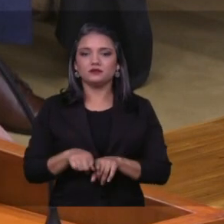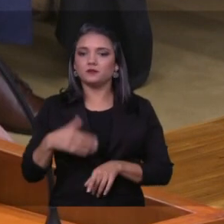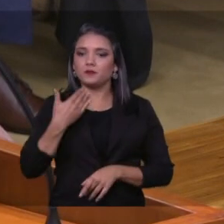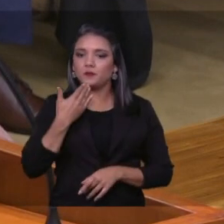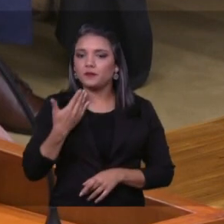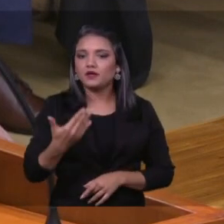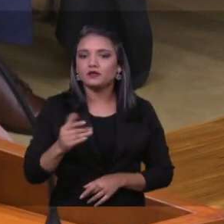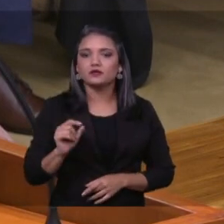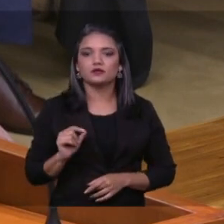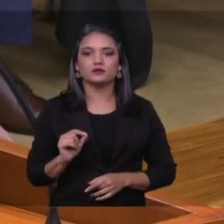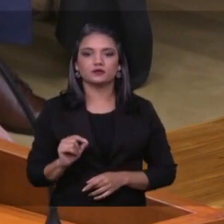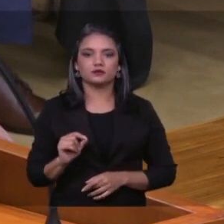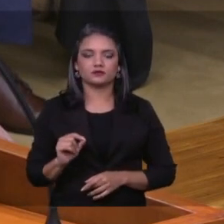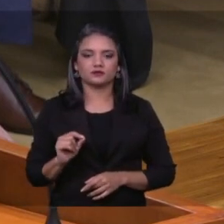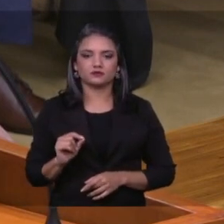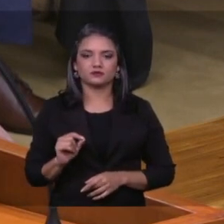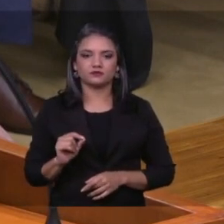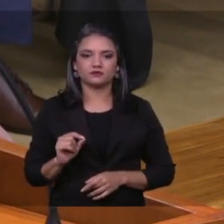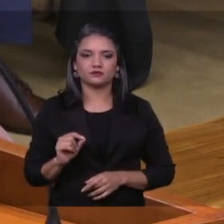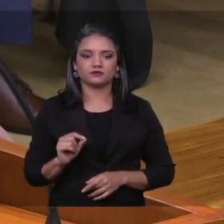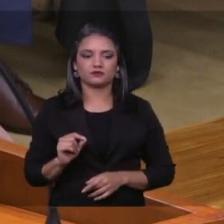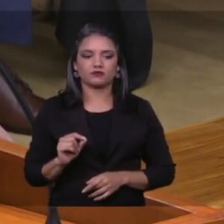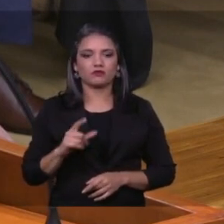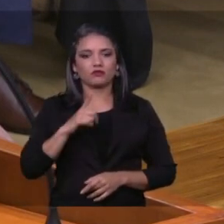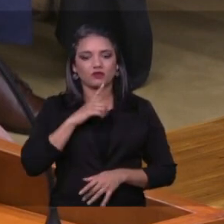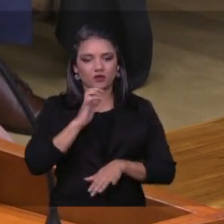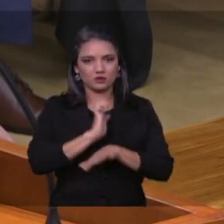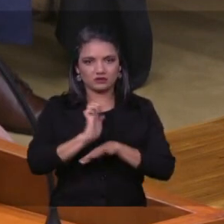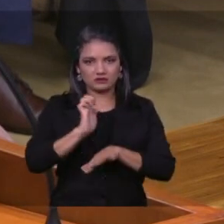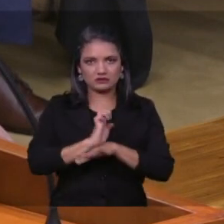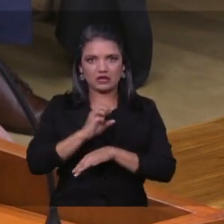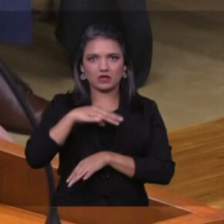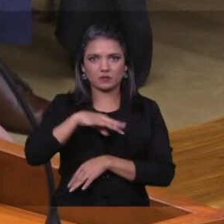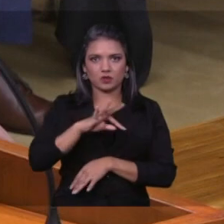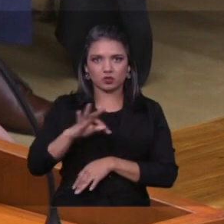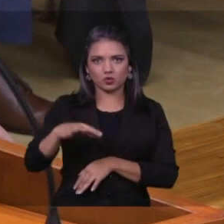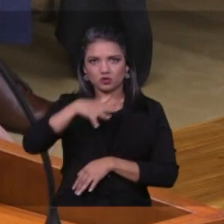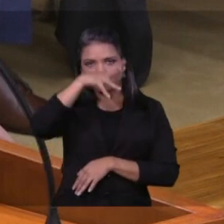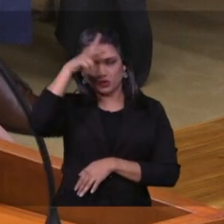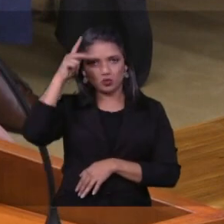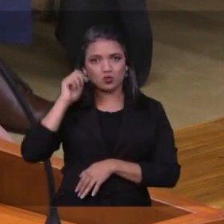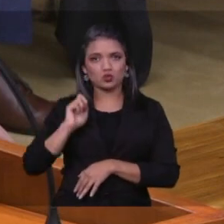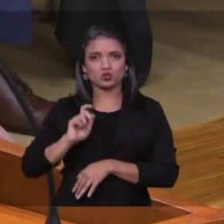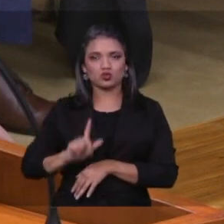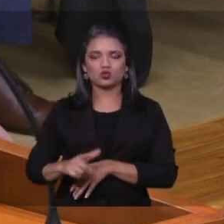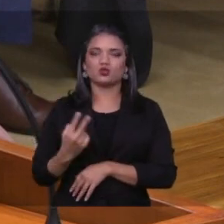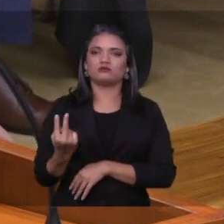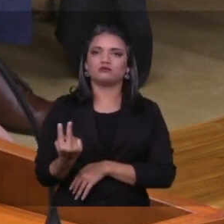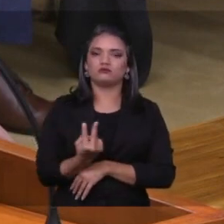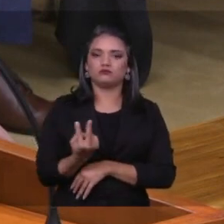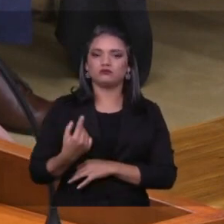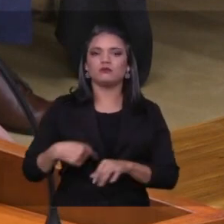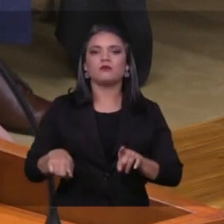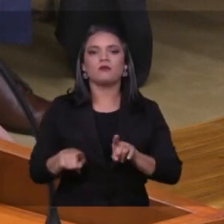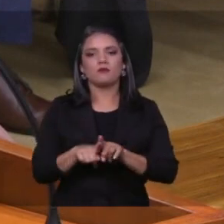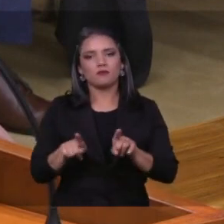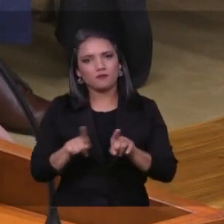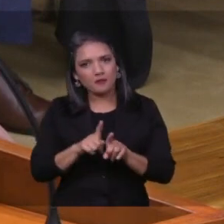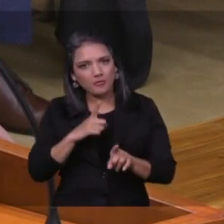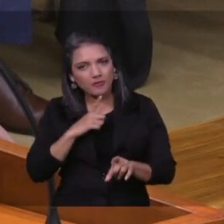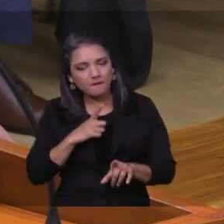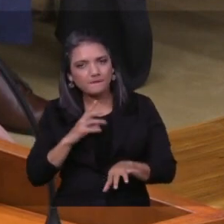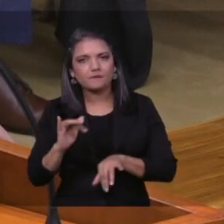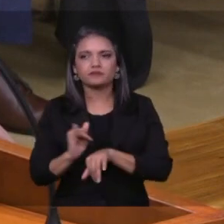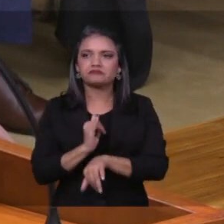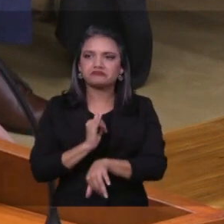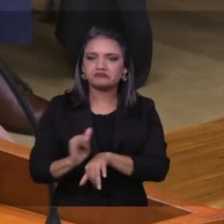Corte que seja determinada aos estados do Mato Grosso e Mato Grosso do Sul, que também estabeleçam medidas